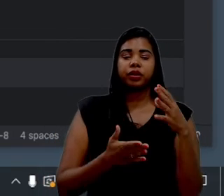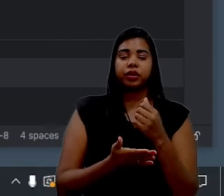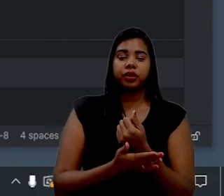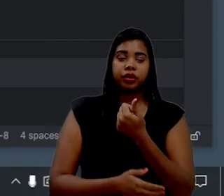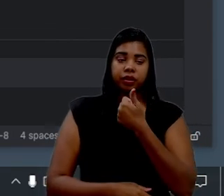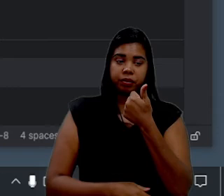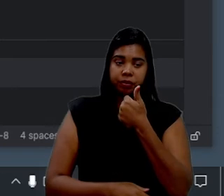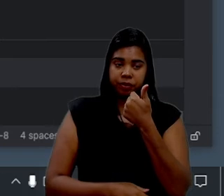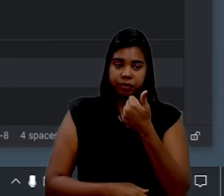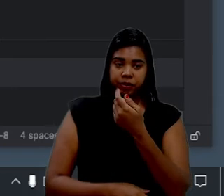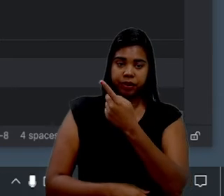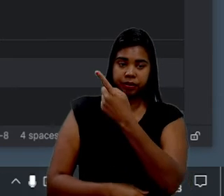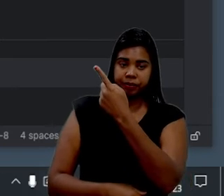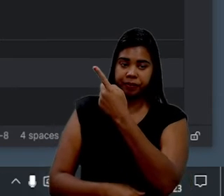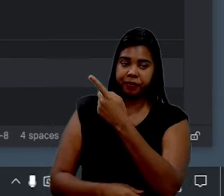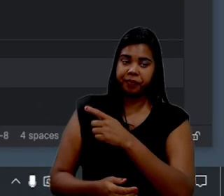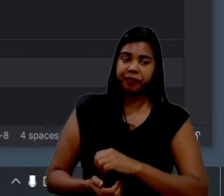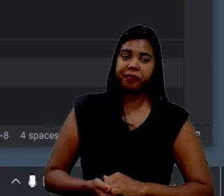classe.